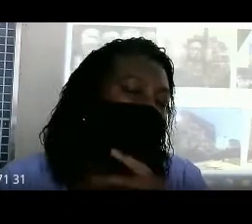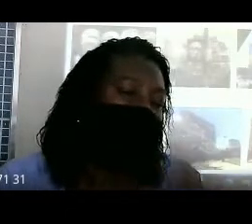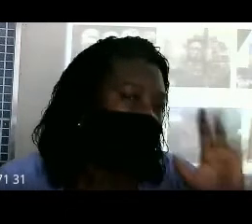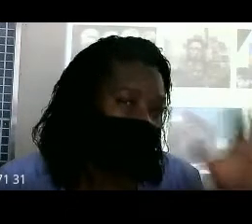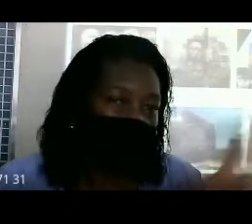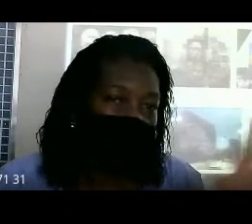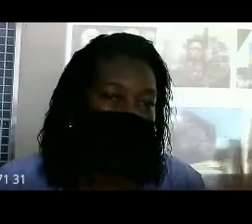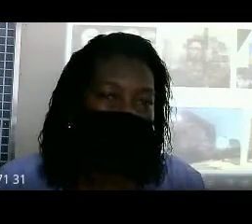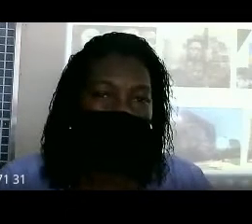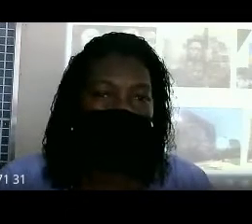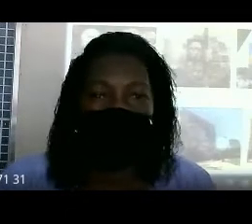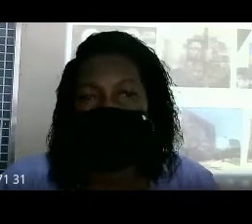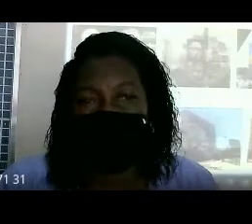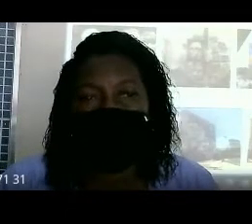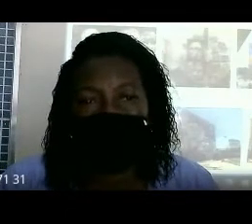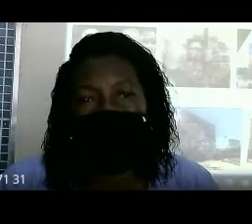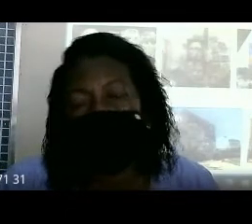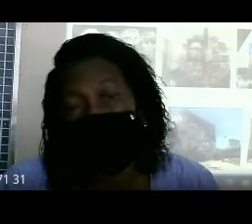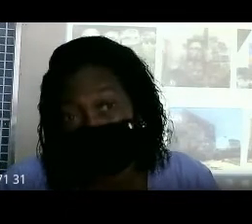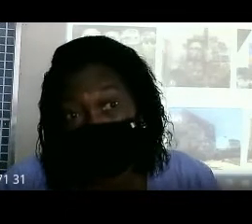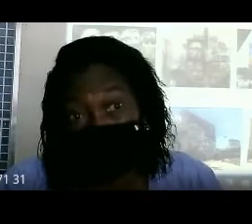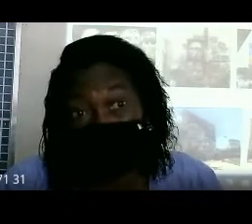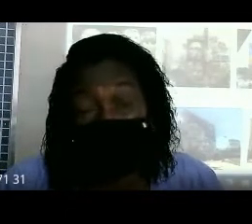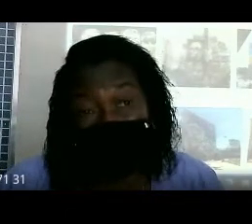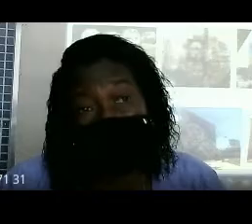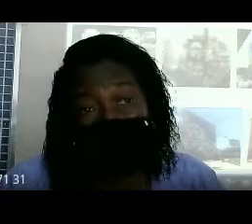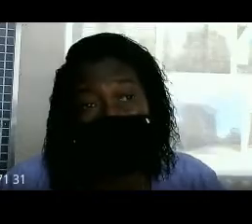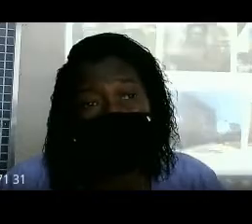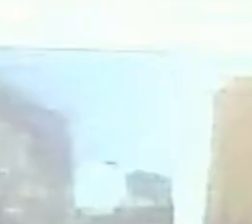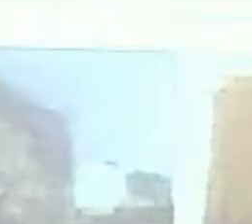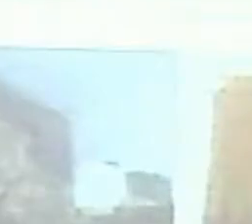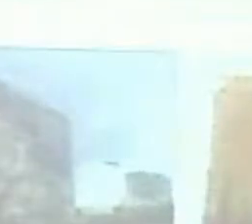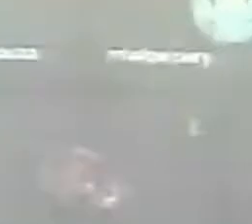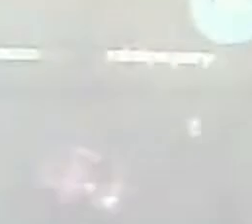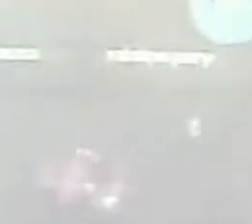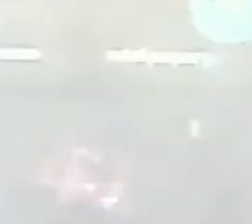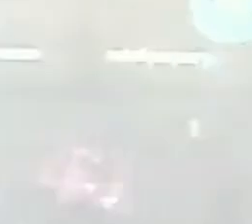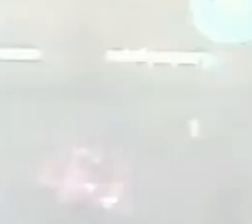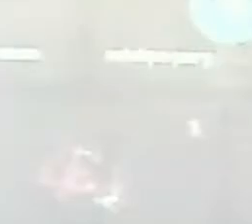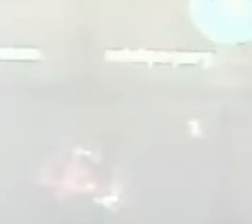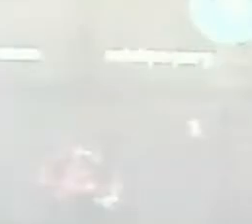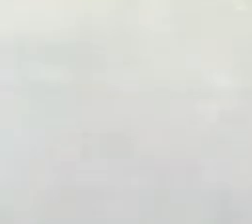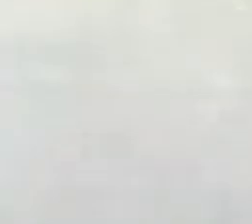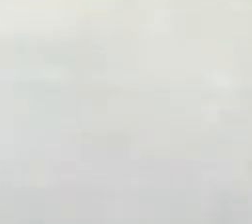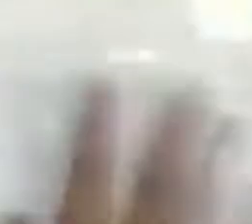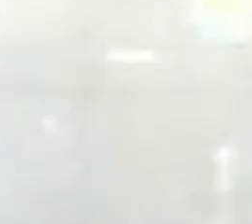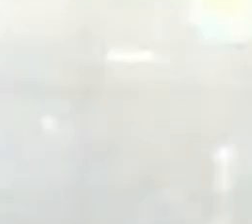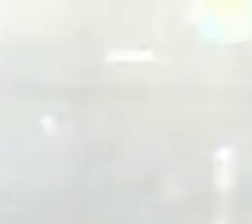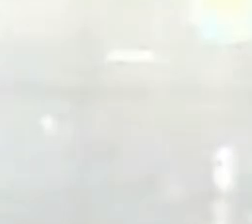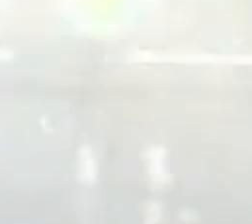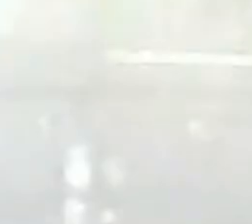né, assinar como se fosse ele. Poderia, claro. Mas ele